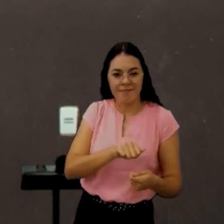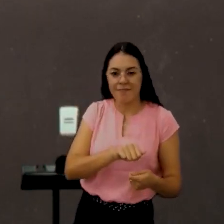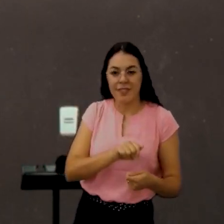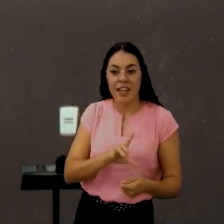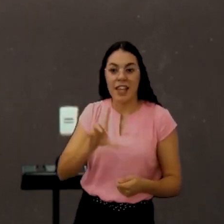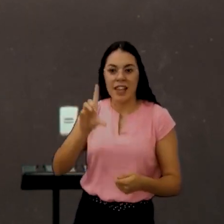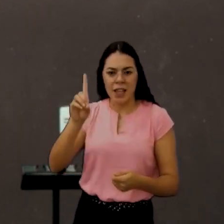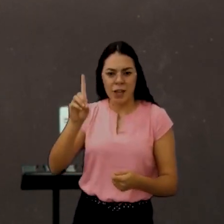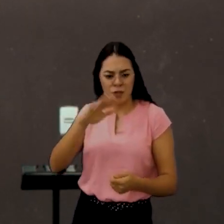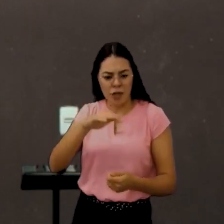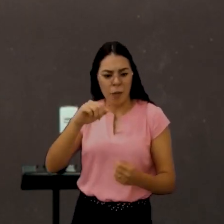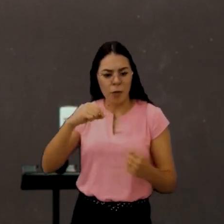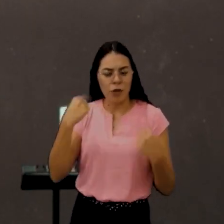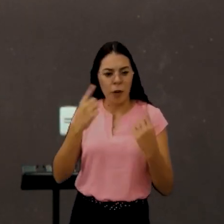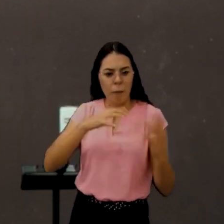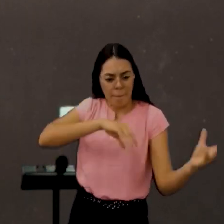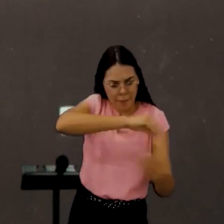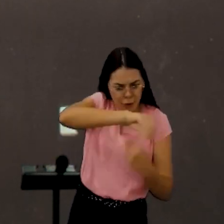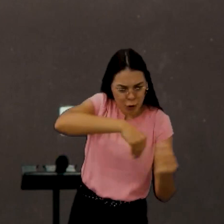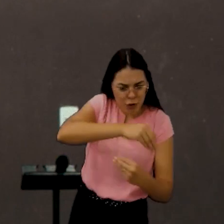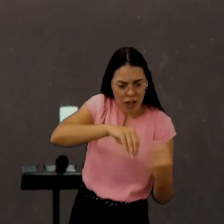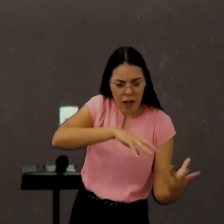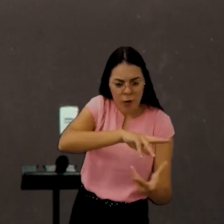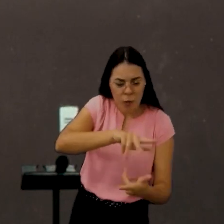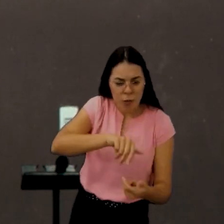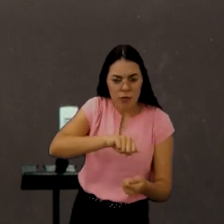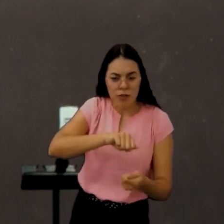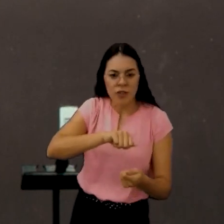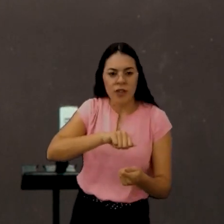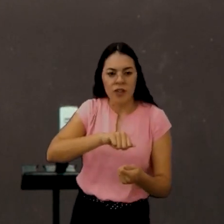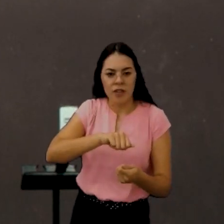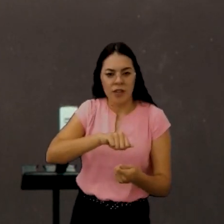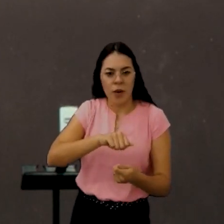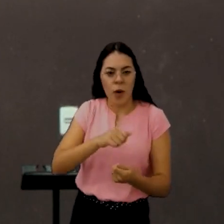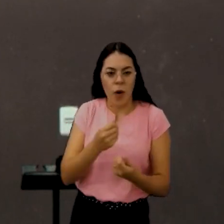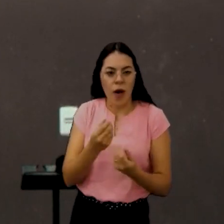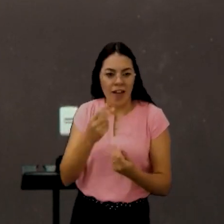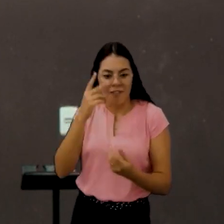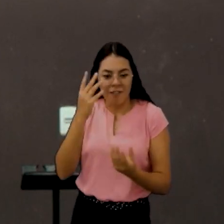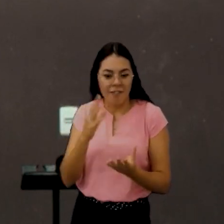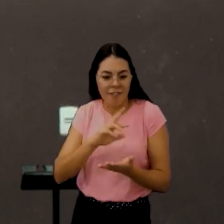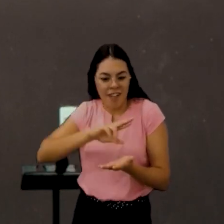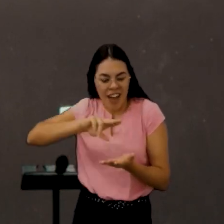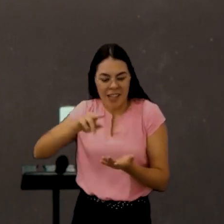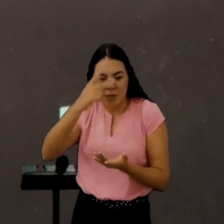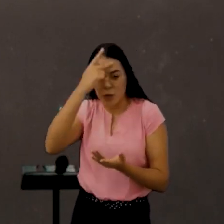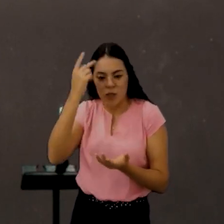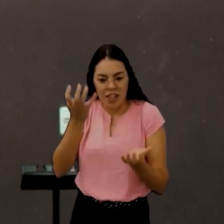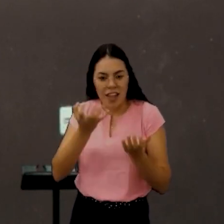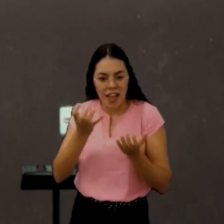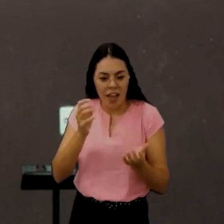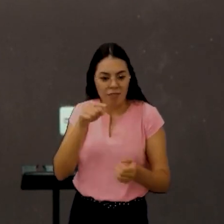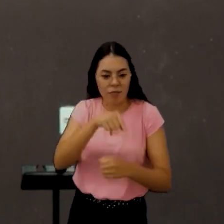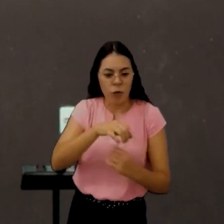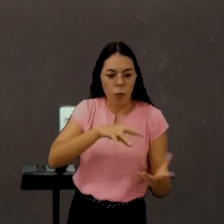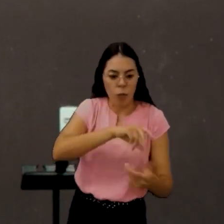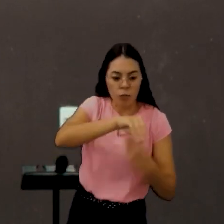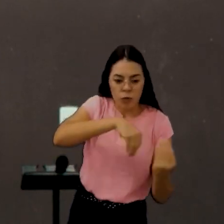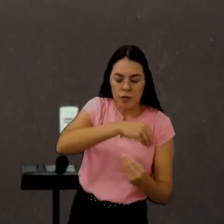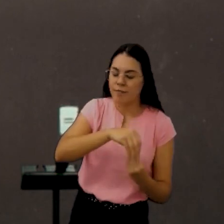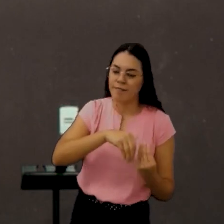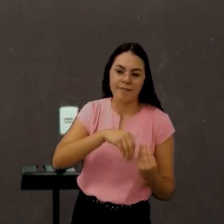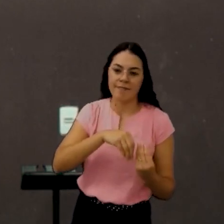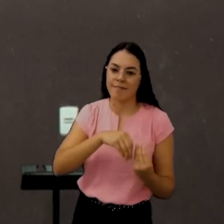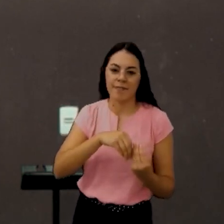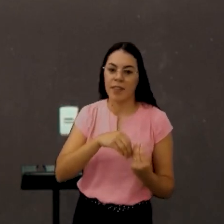nos misturar no meio do povo, da forma como de fato muitos desejam ser? É